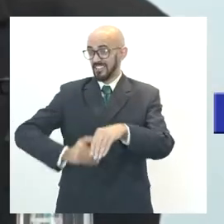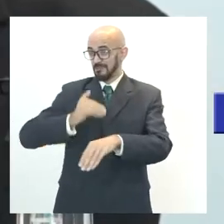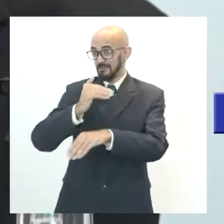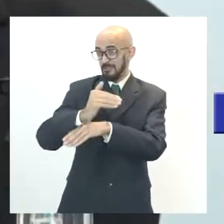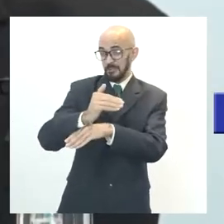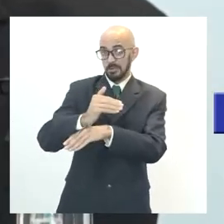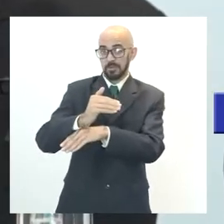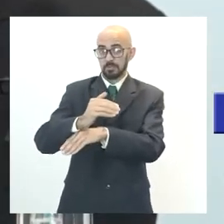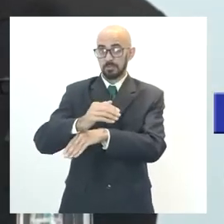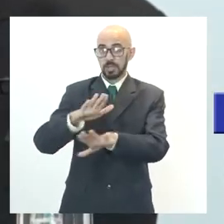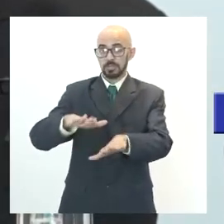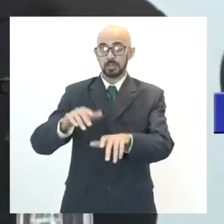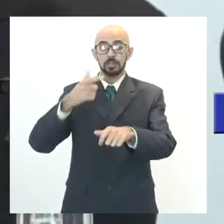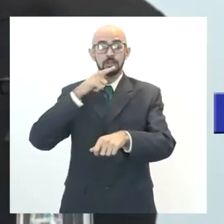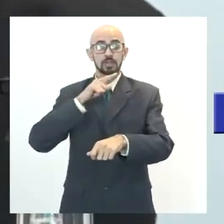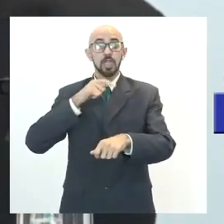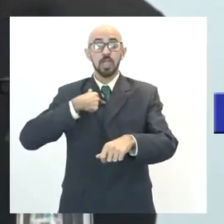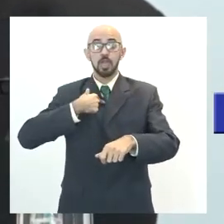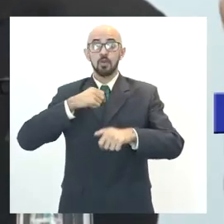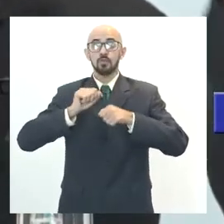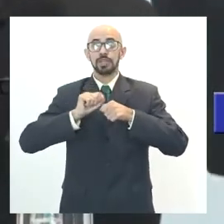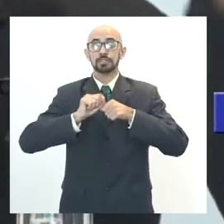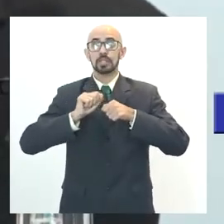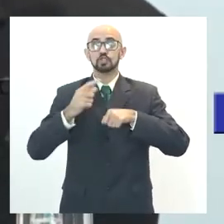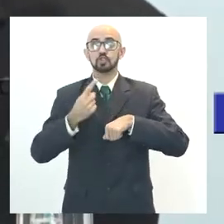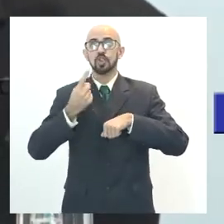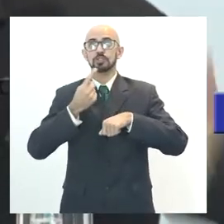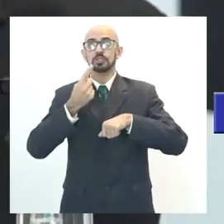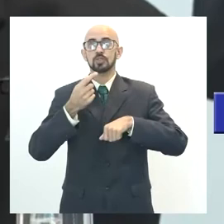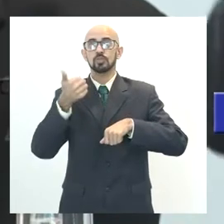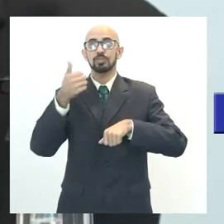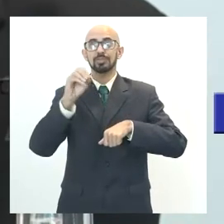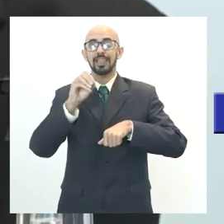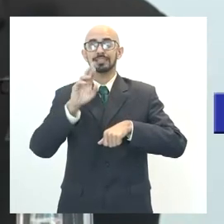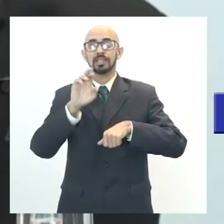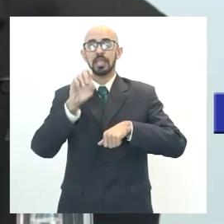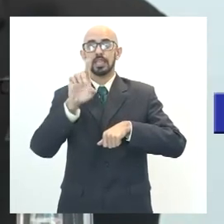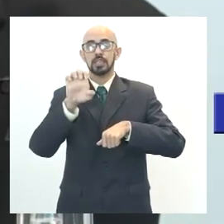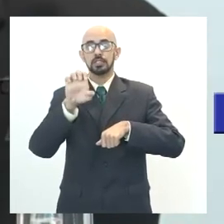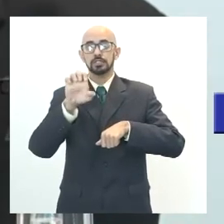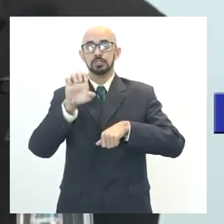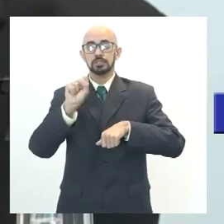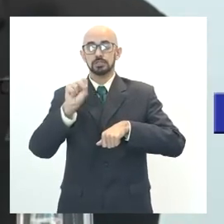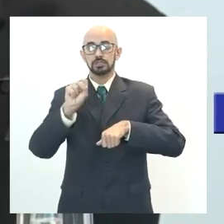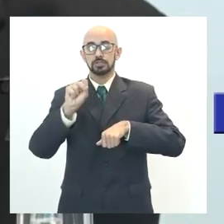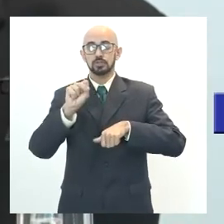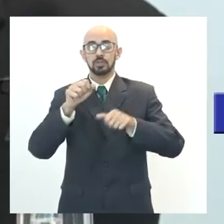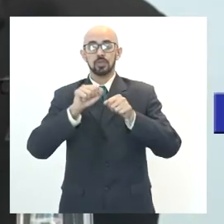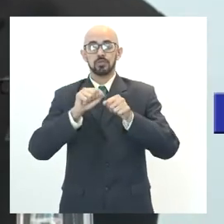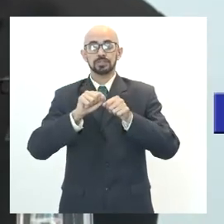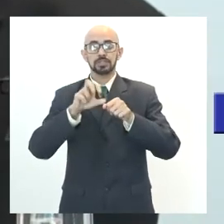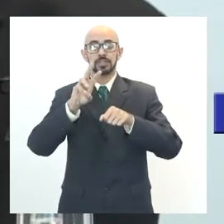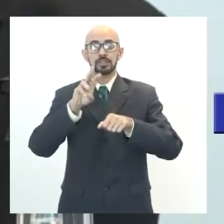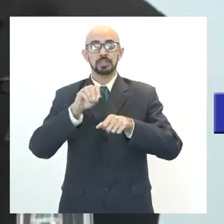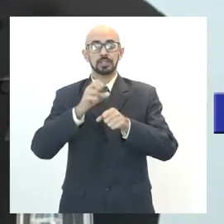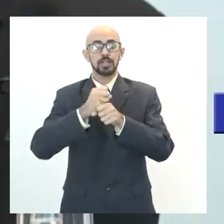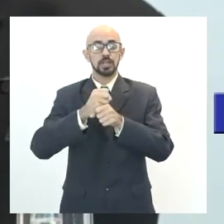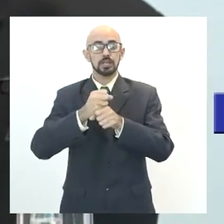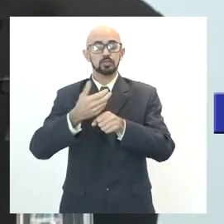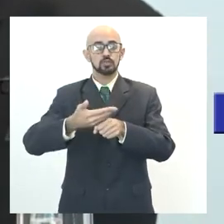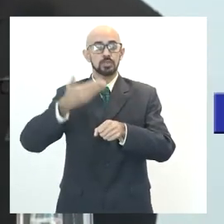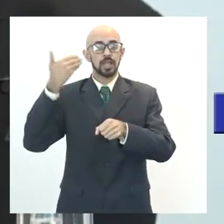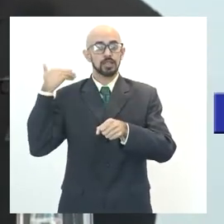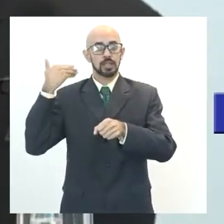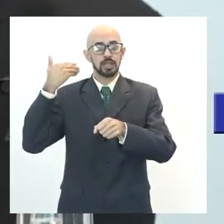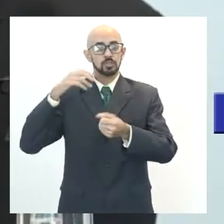onipresente eu fazia sozinho 10 redes daquelas que eu fazia 30 anos atrás com uma